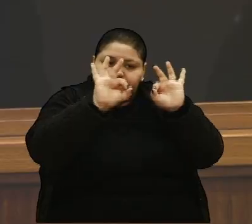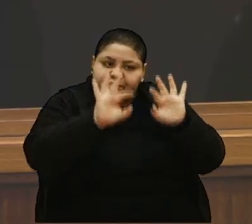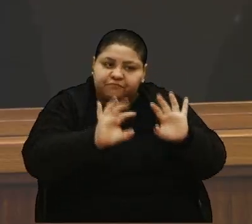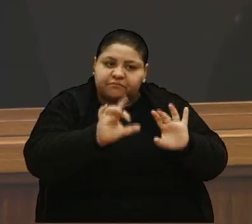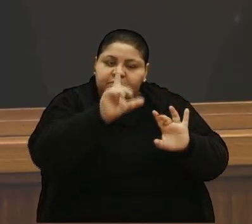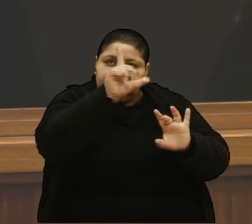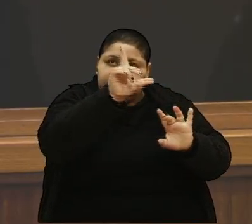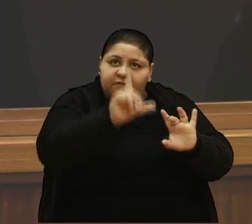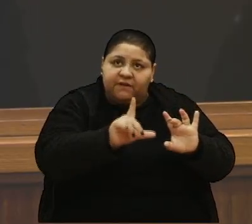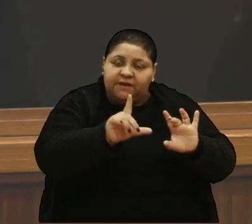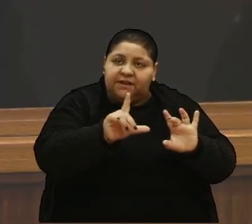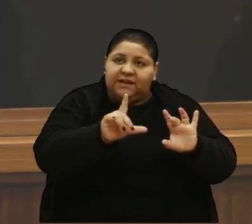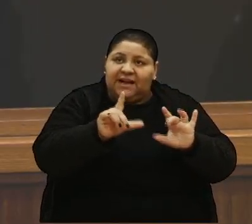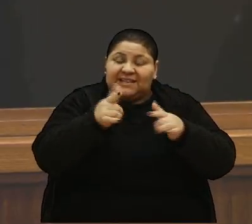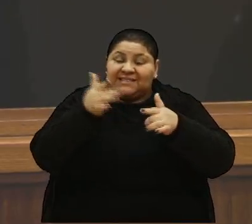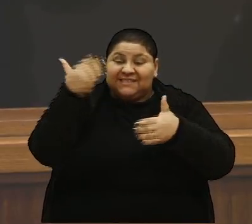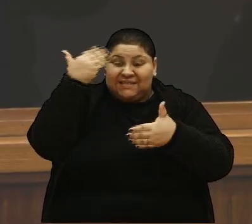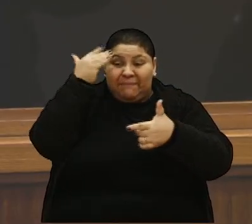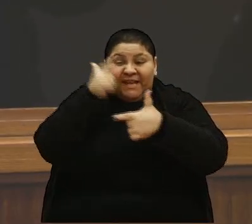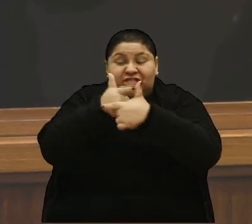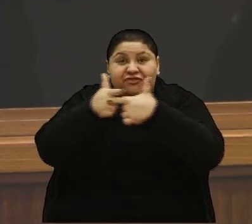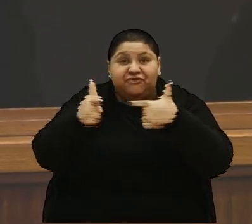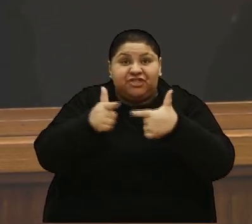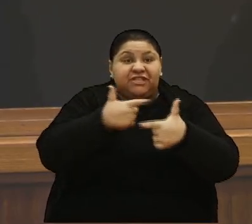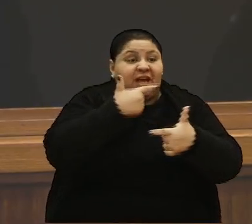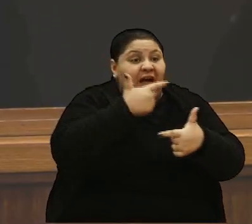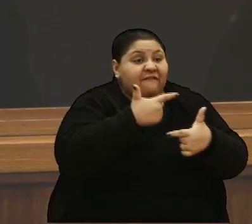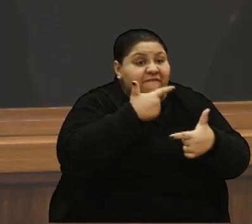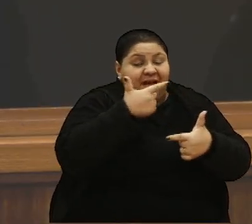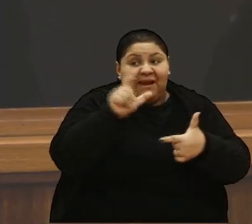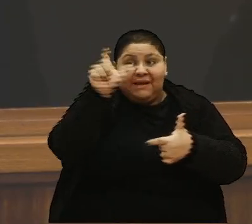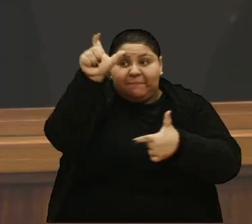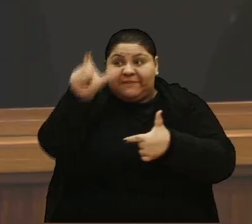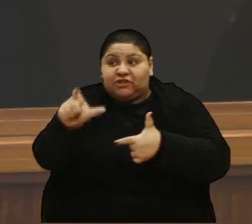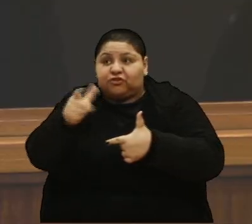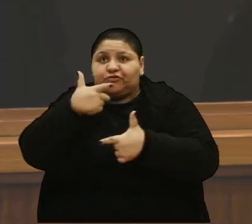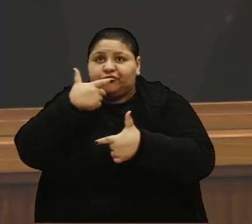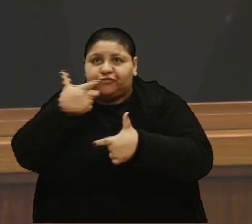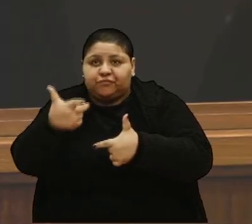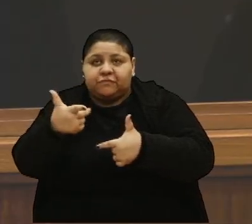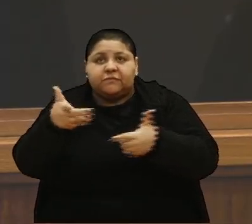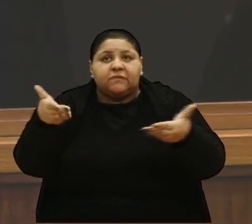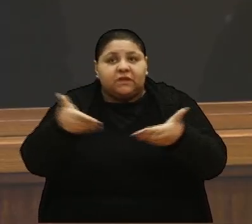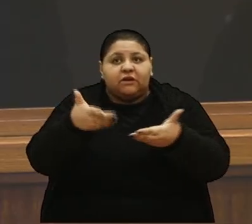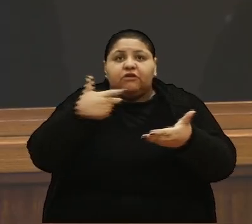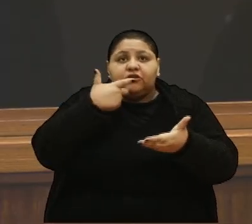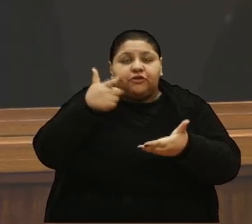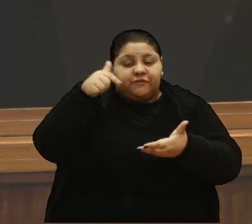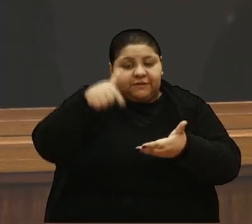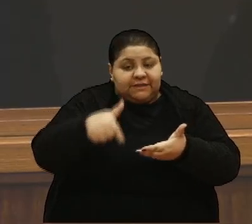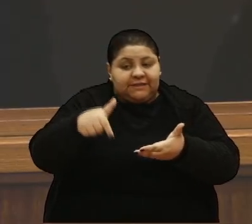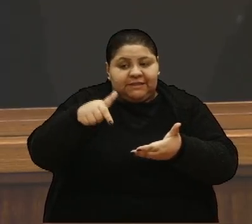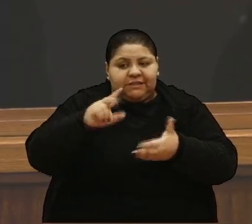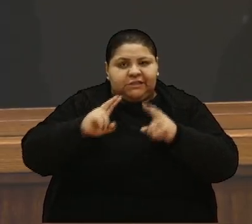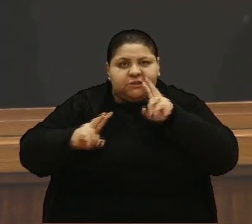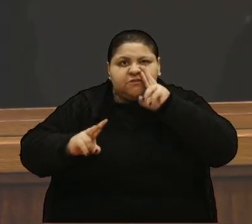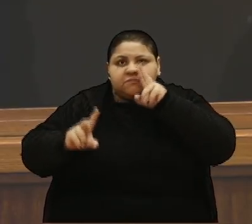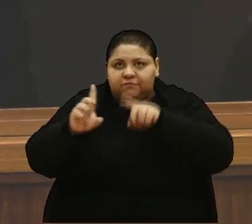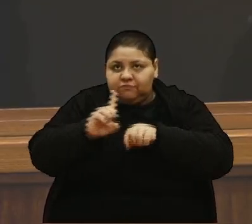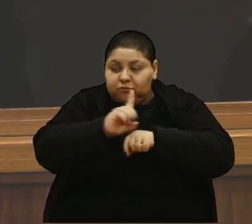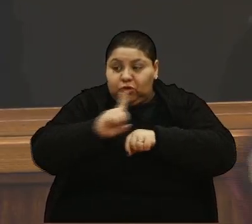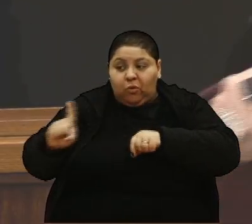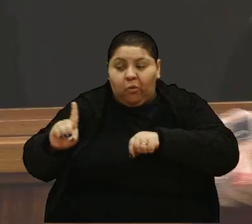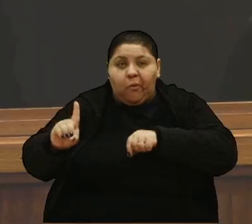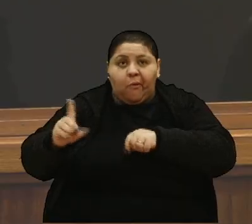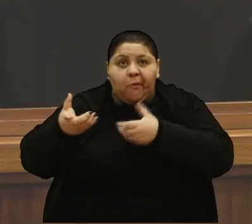de quem está falando. Eu já votei aqui numa moção que a extrema-direita apresentou em